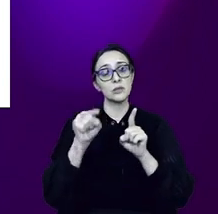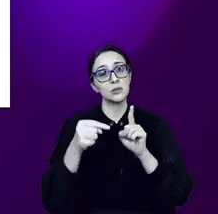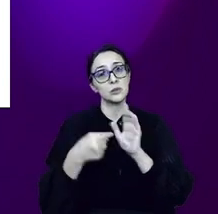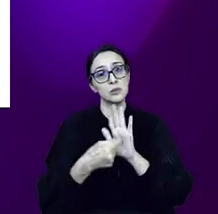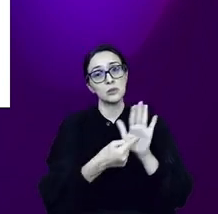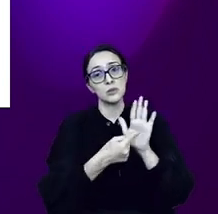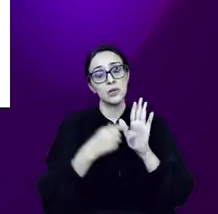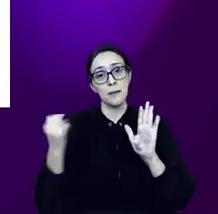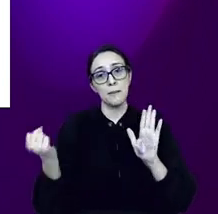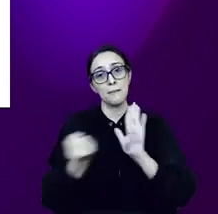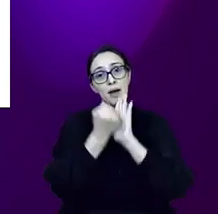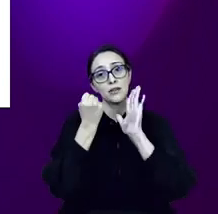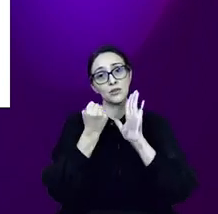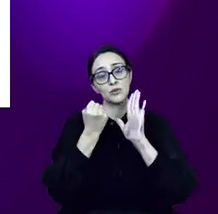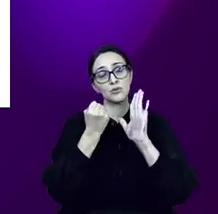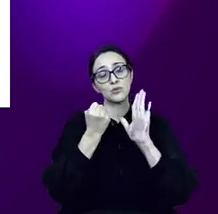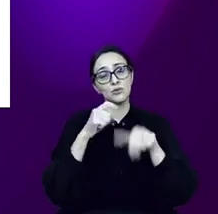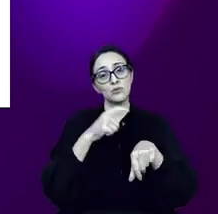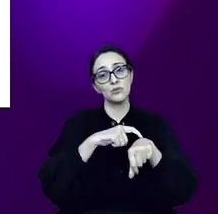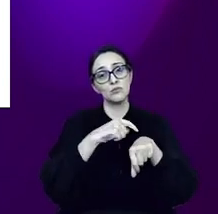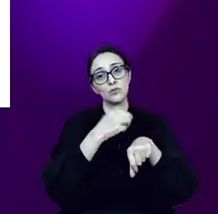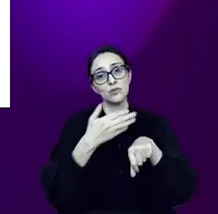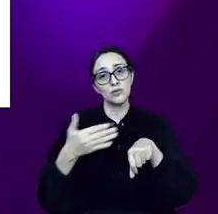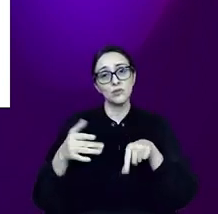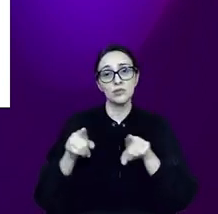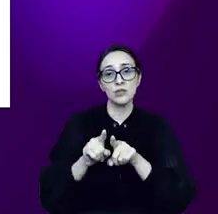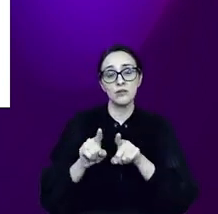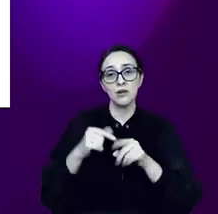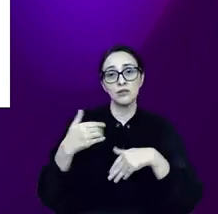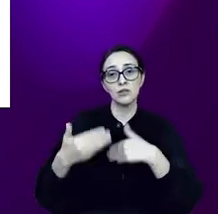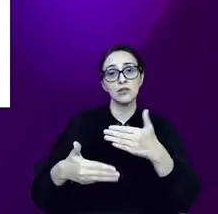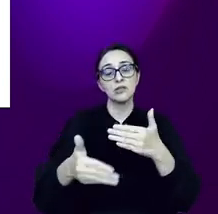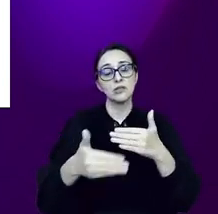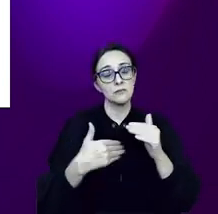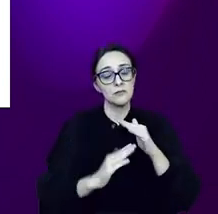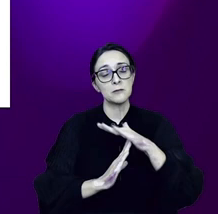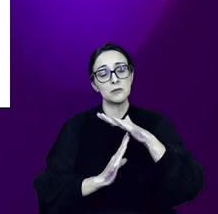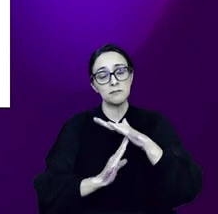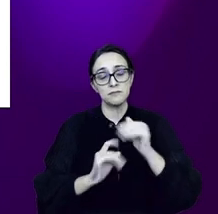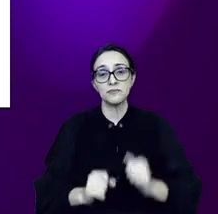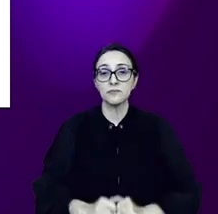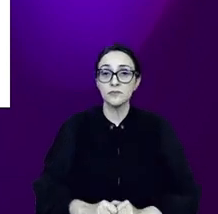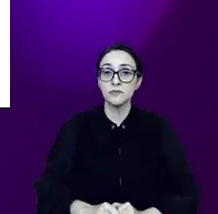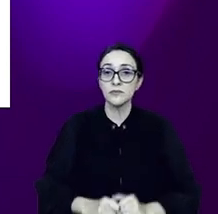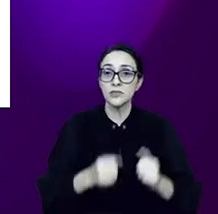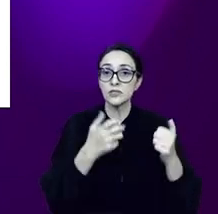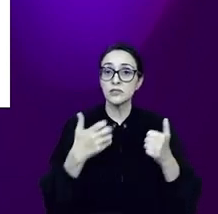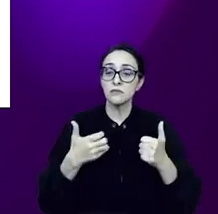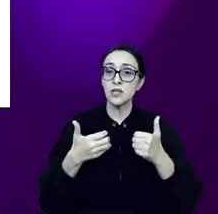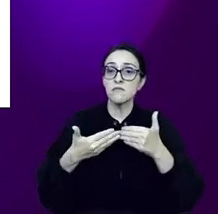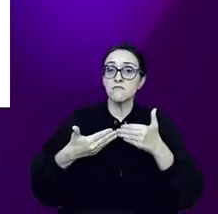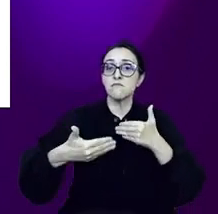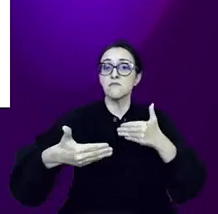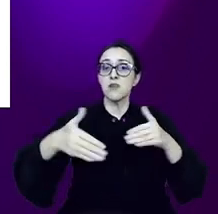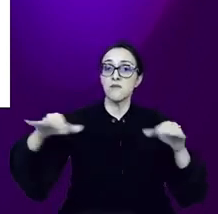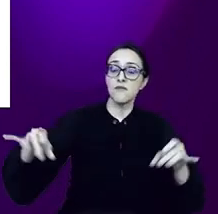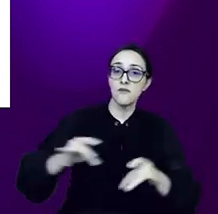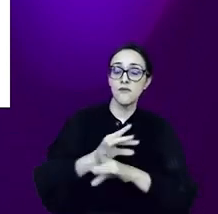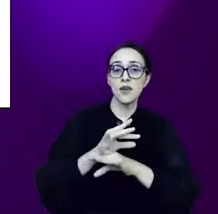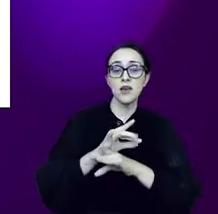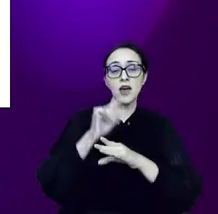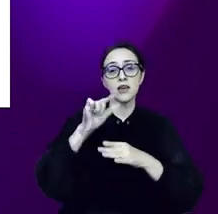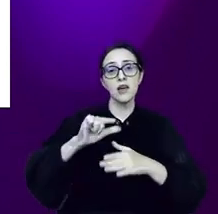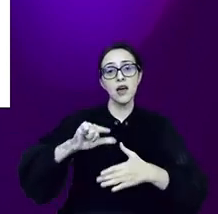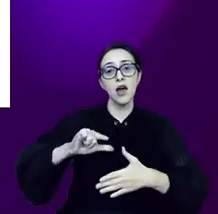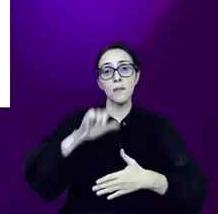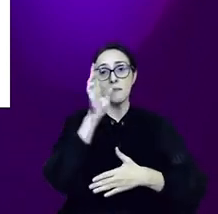têm um impacto e envolvimento com o neurointensivismo e com sequelas mais limitantes. Quanto aos desfechos no Brasil e na América Latina,